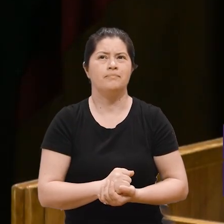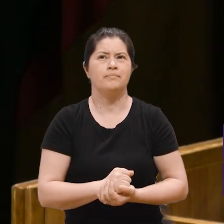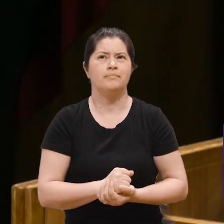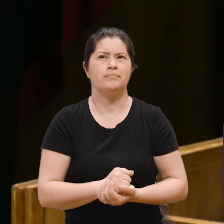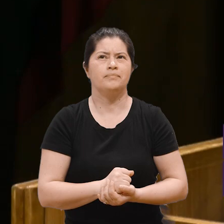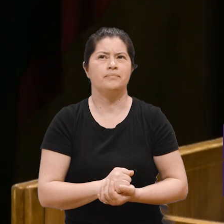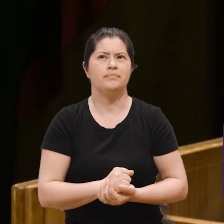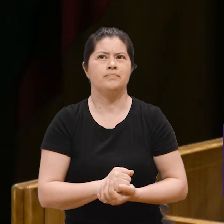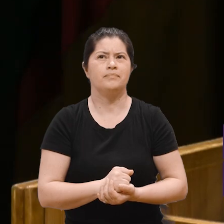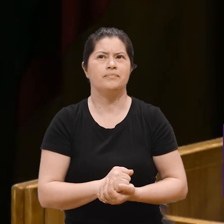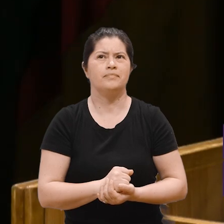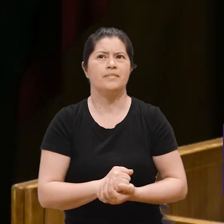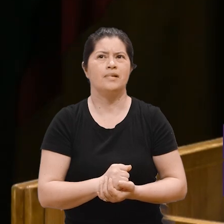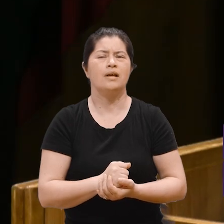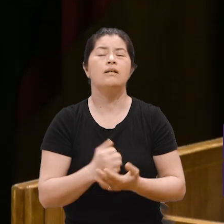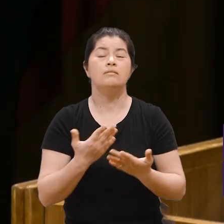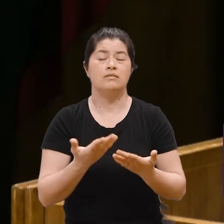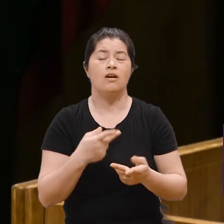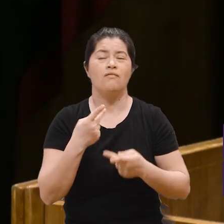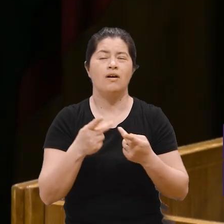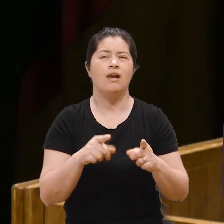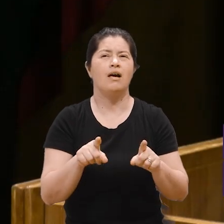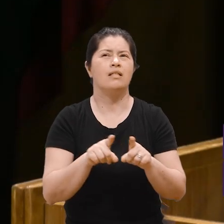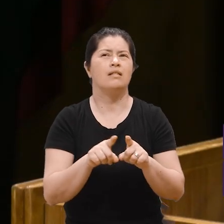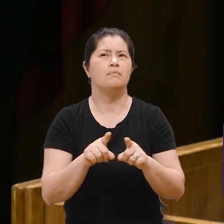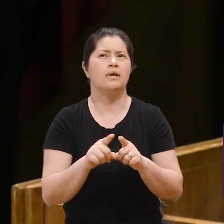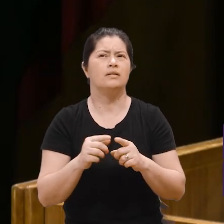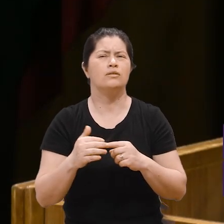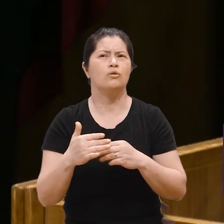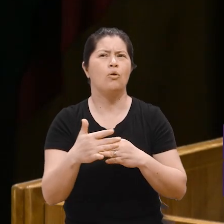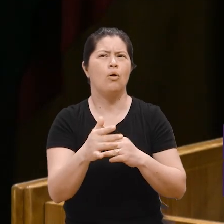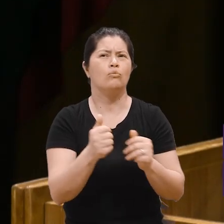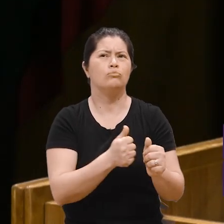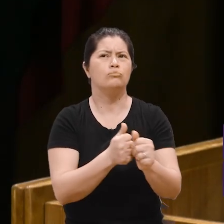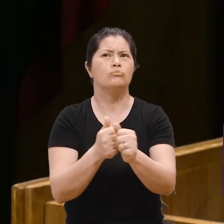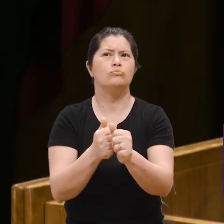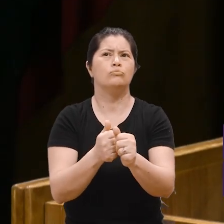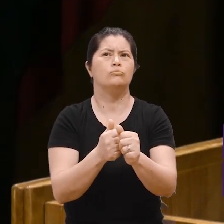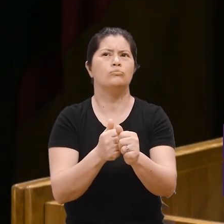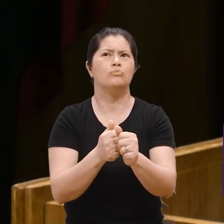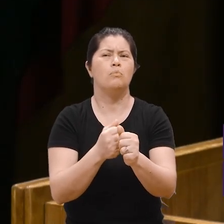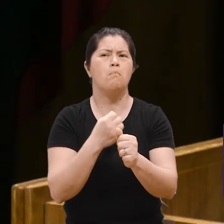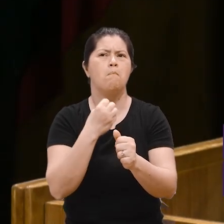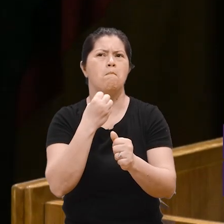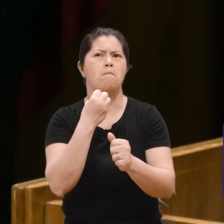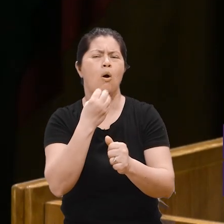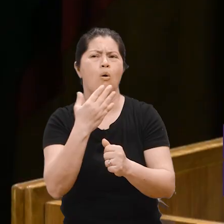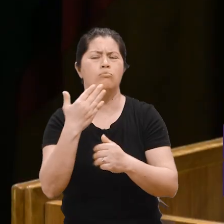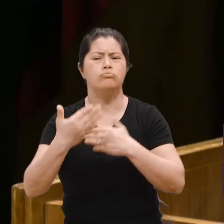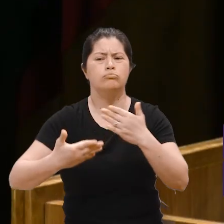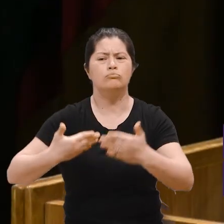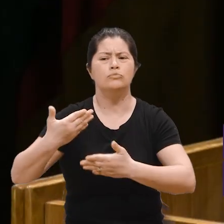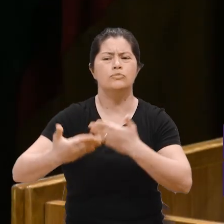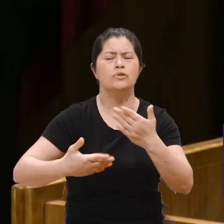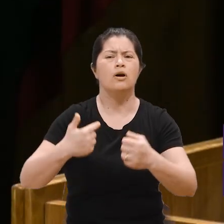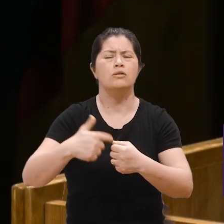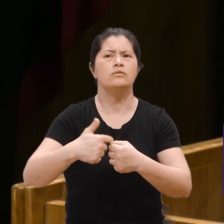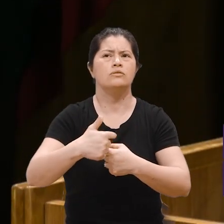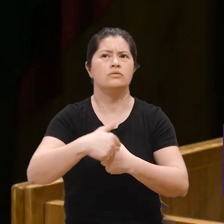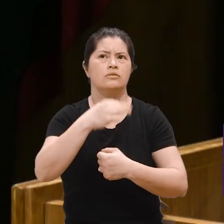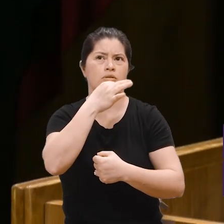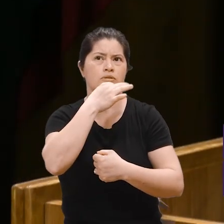E em razão disso, dá para se dizer que acompanhamos boa parte do desenvolvimento de Caxias do Sul.